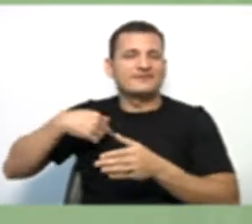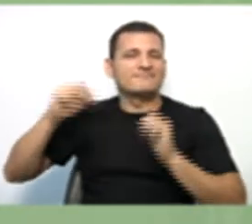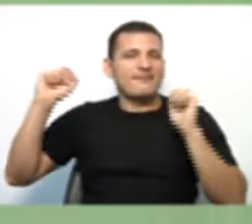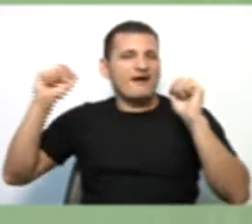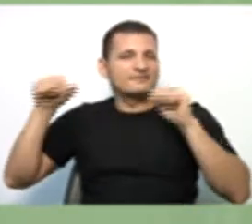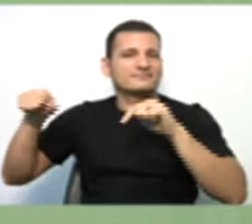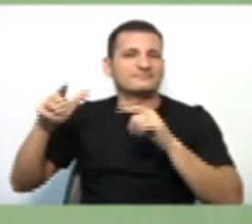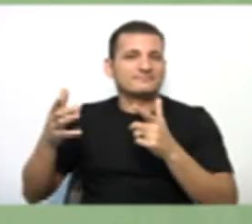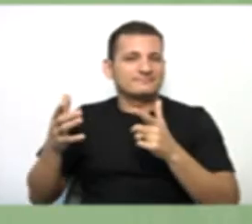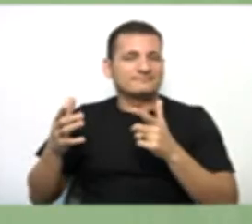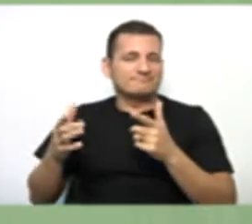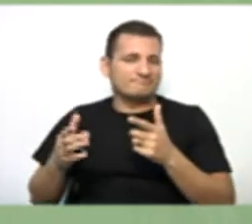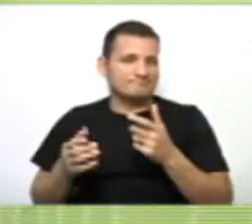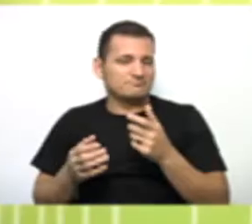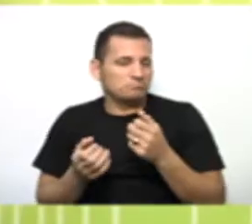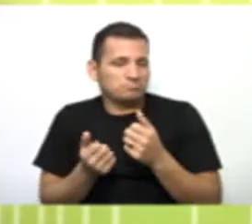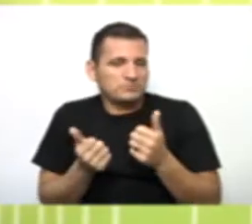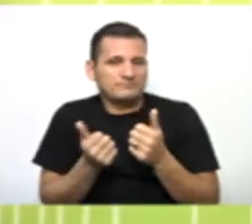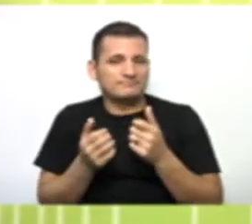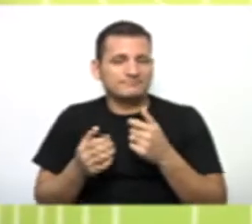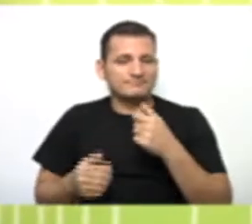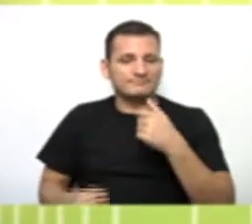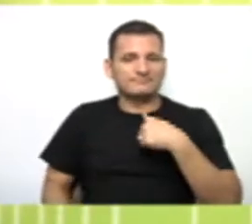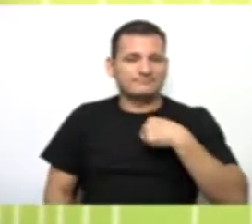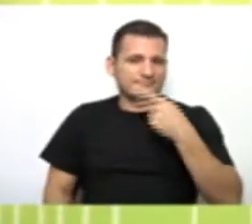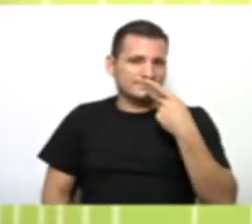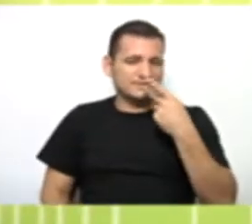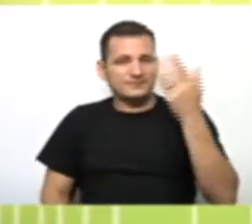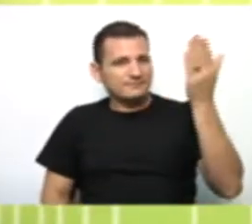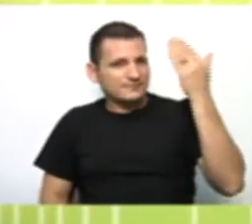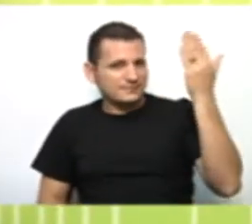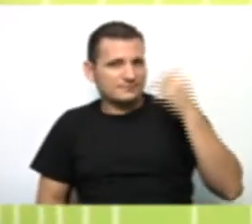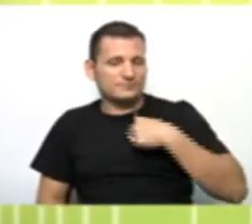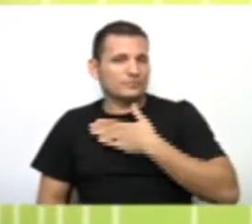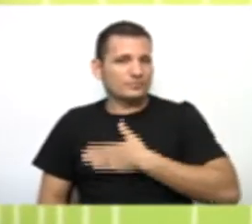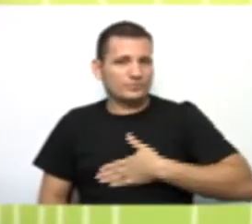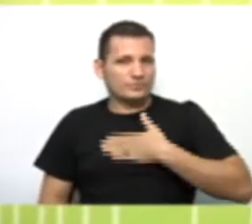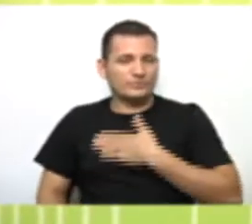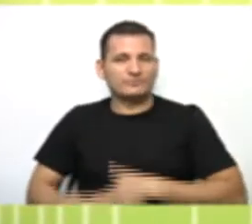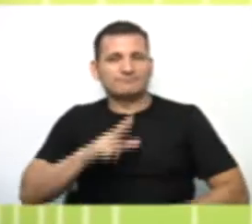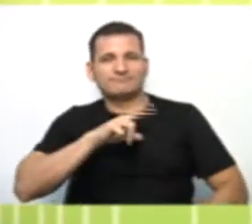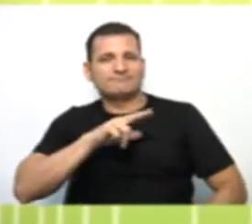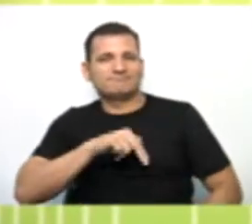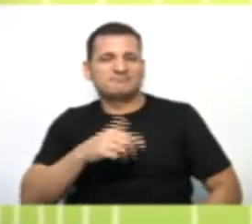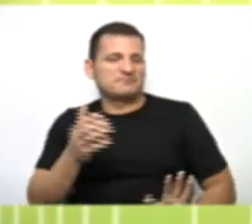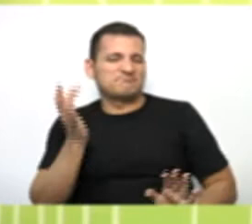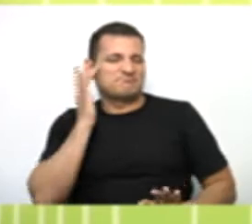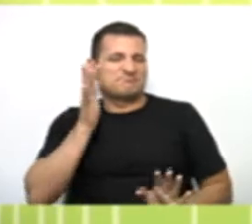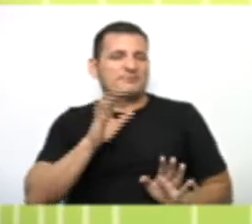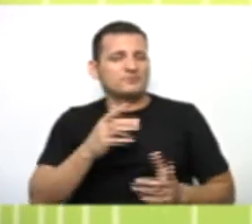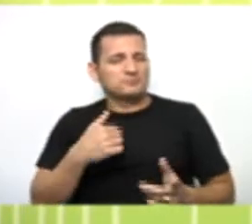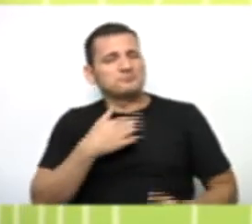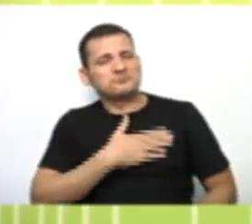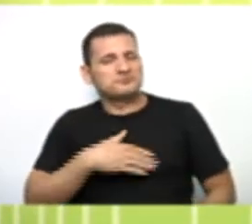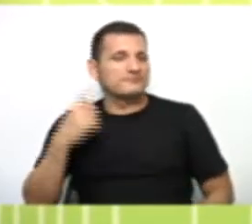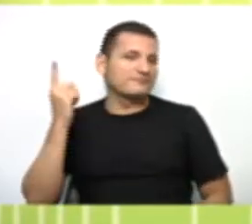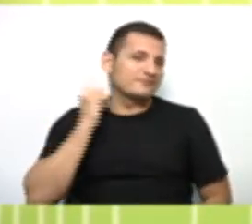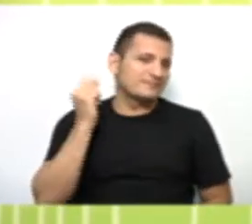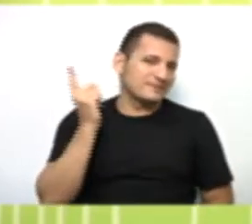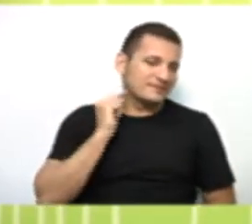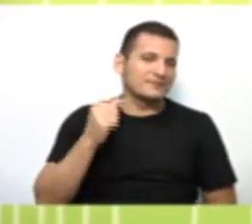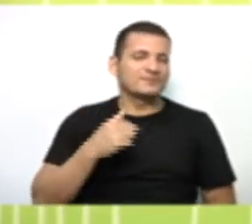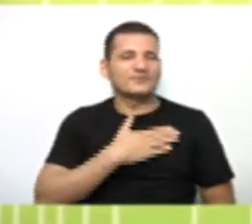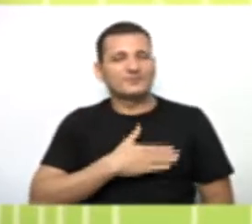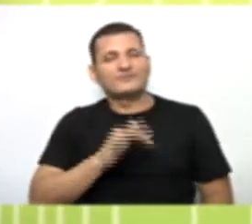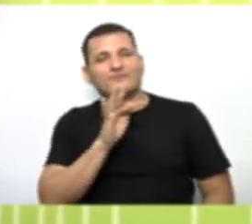torce. Tudo bem, olha, eu, né, como eu falei na aula passada, né, gosto do Corinthians, nem sei porquê, mas eu gosto do Flamengo, eu gosto do Fluminense,